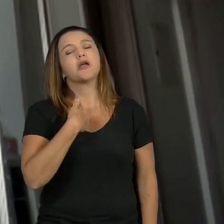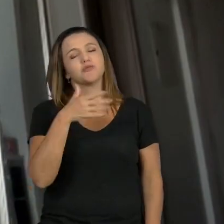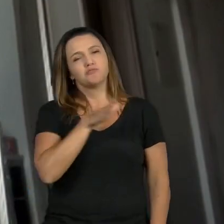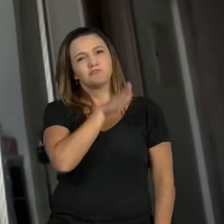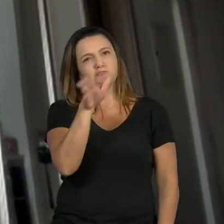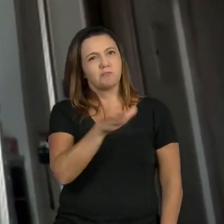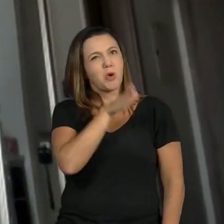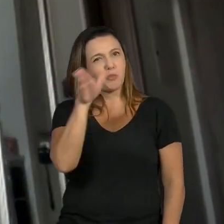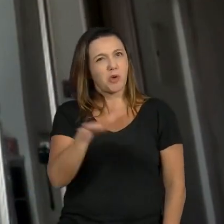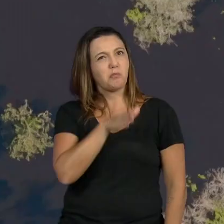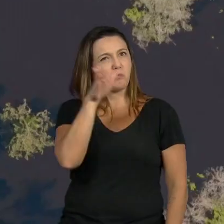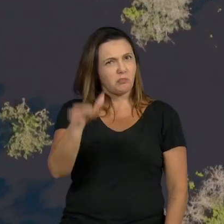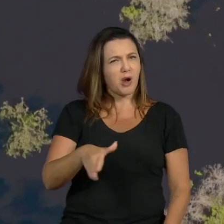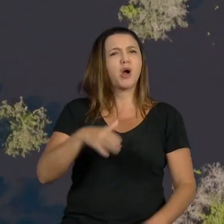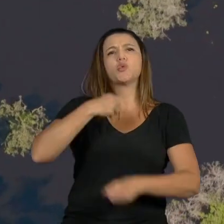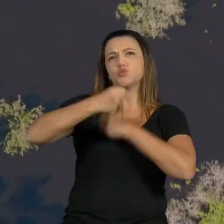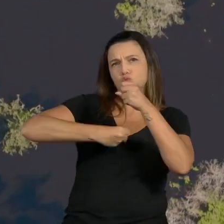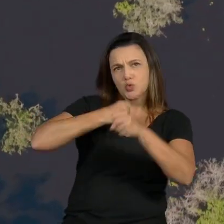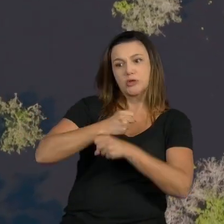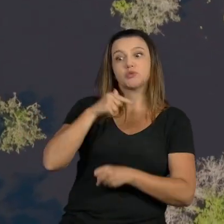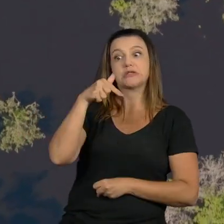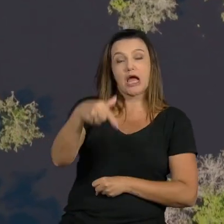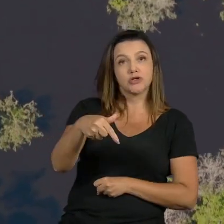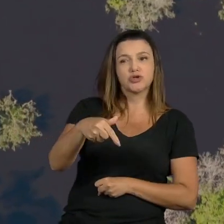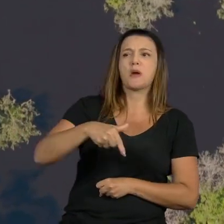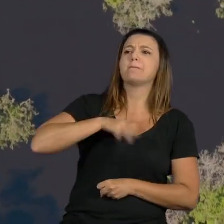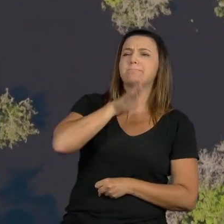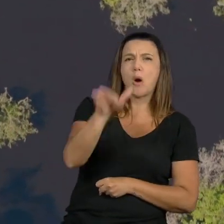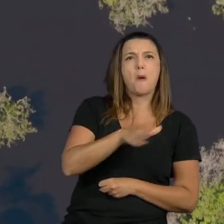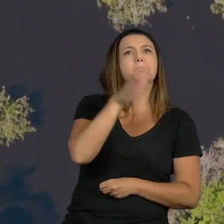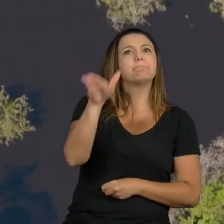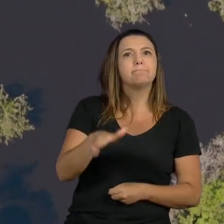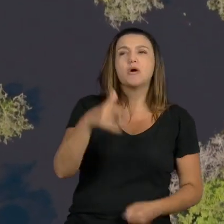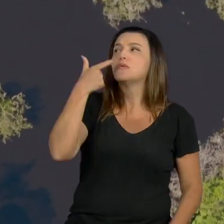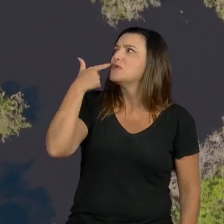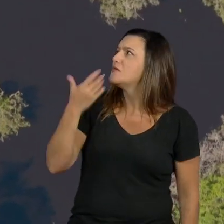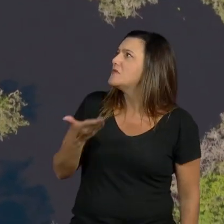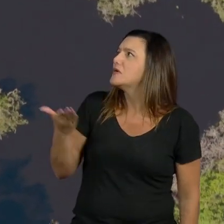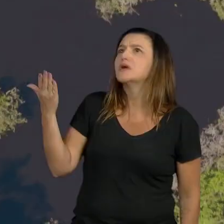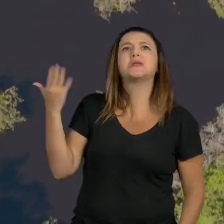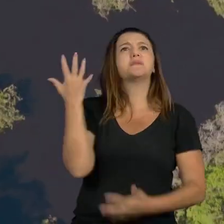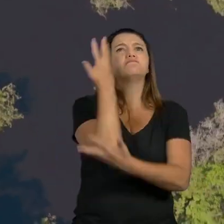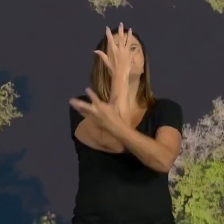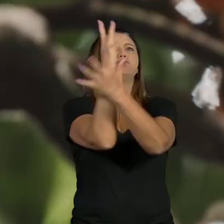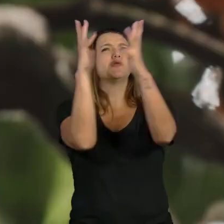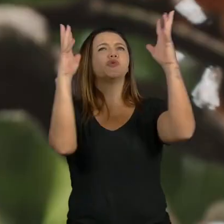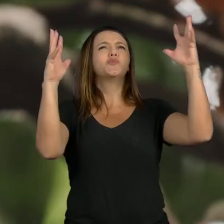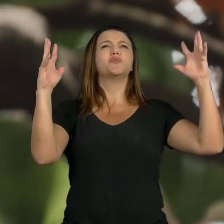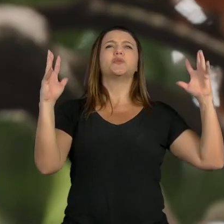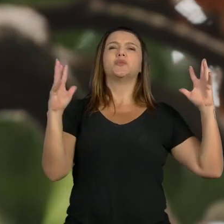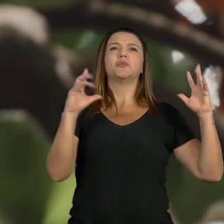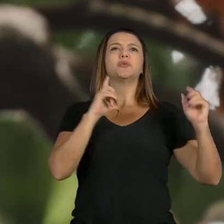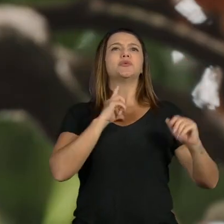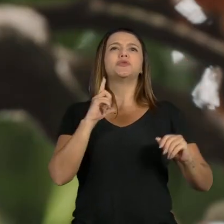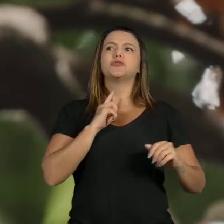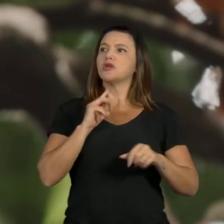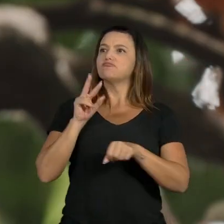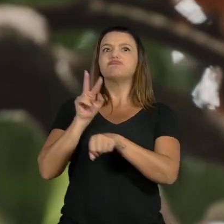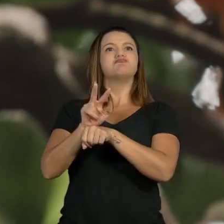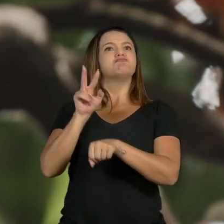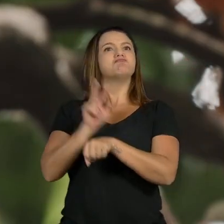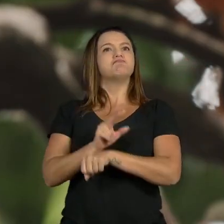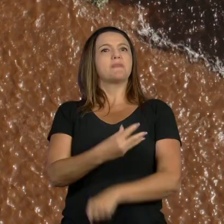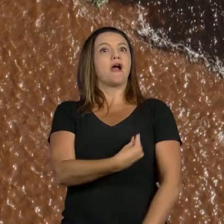nos últimos 7 anos, todos os anos. É impossível não perceber o poder que a mata tem de manter os animais